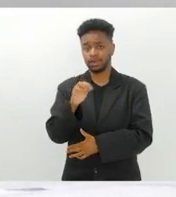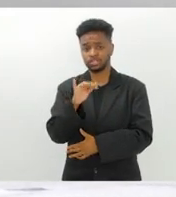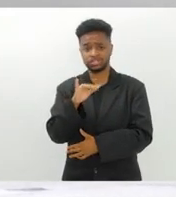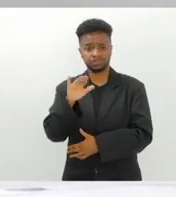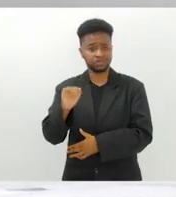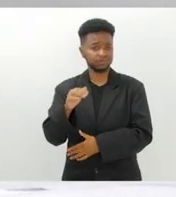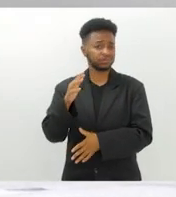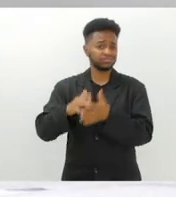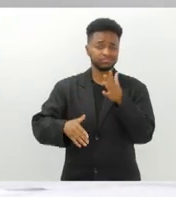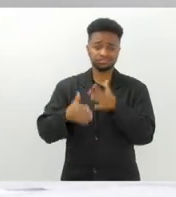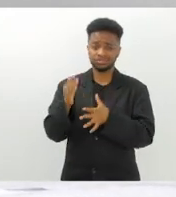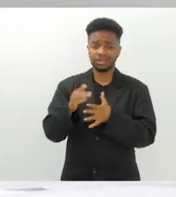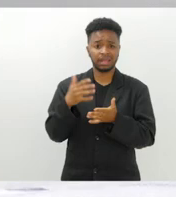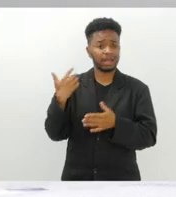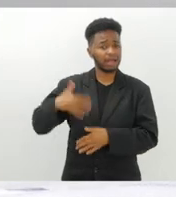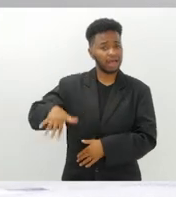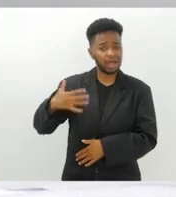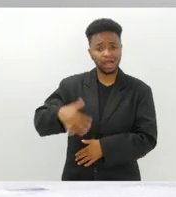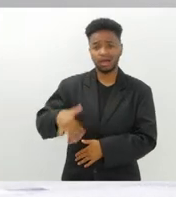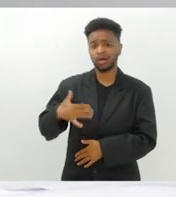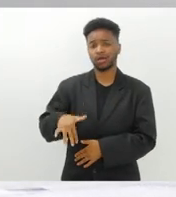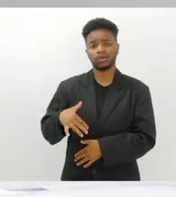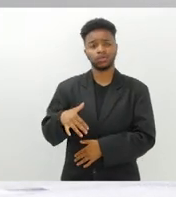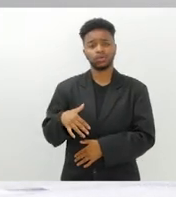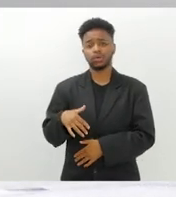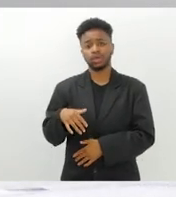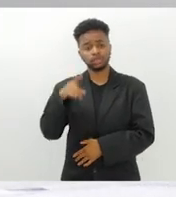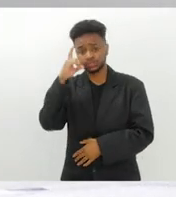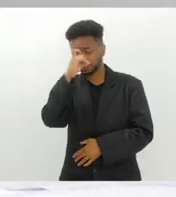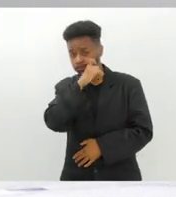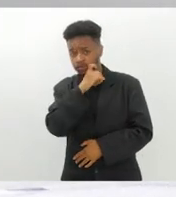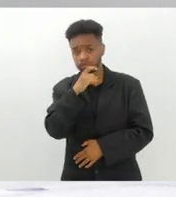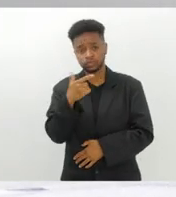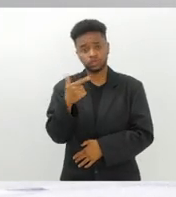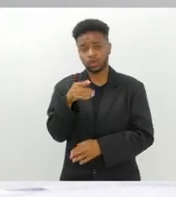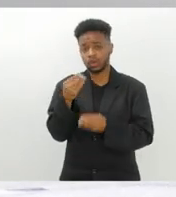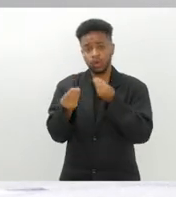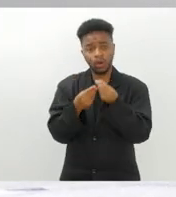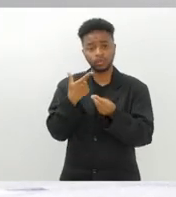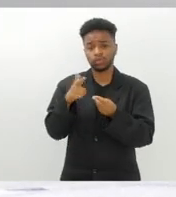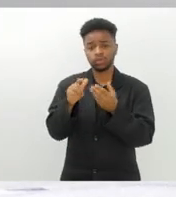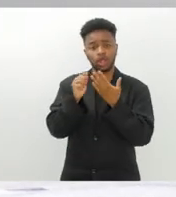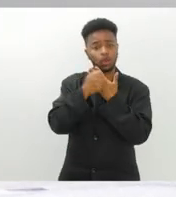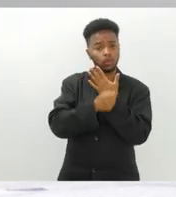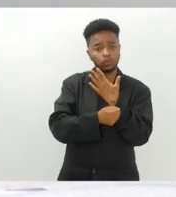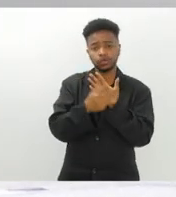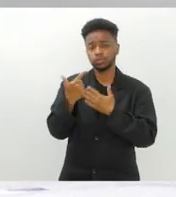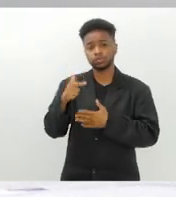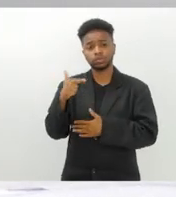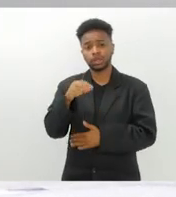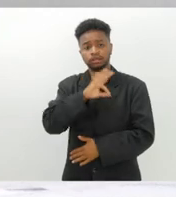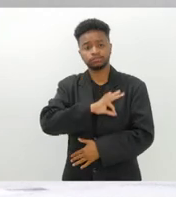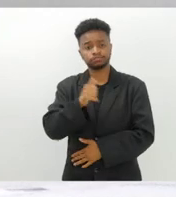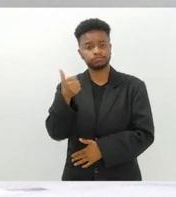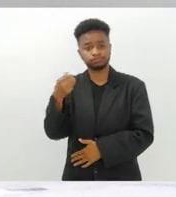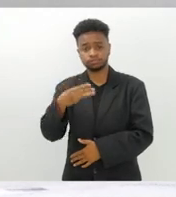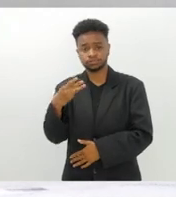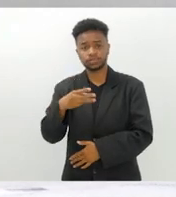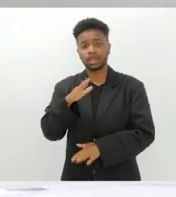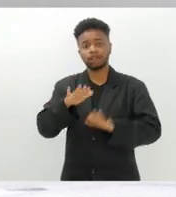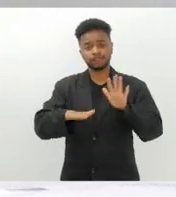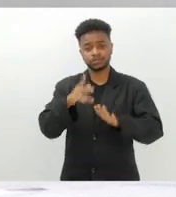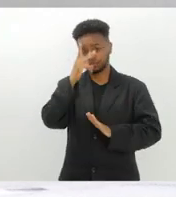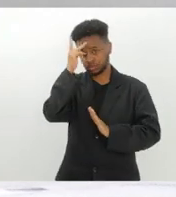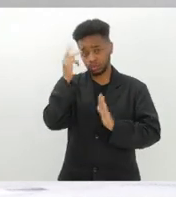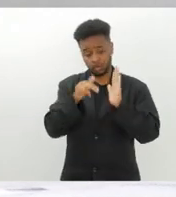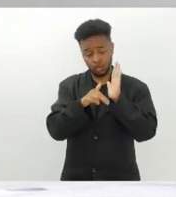caro, tudo papelada, não tem como fazer aquilo tudo, não tem luva, não tem 13º, as pessoas se cortam, pouca gente